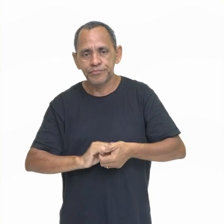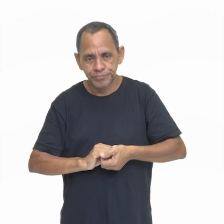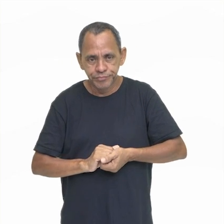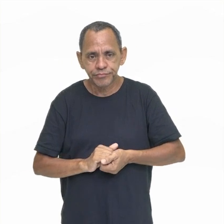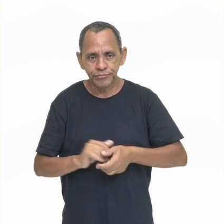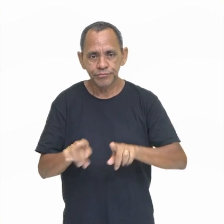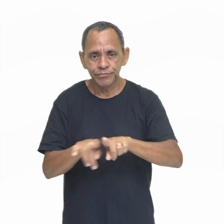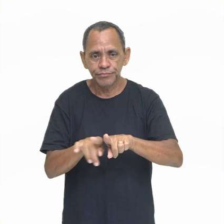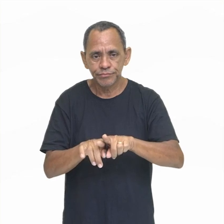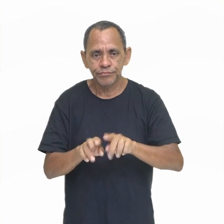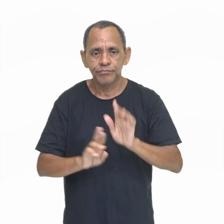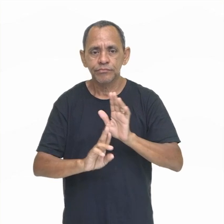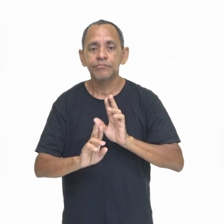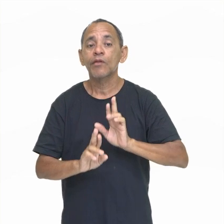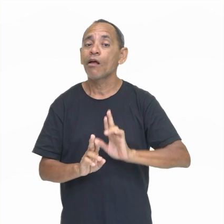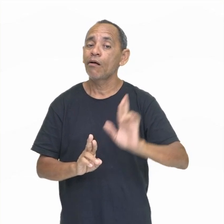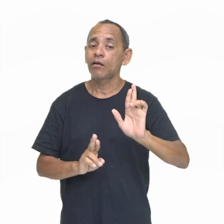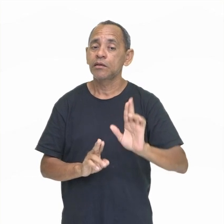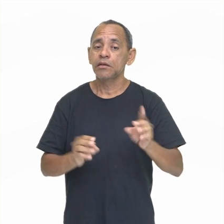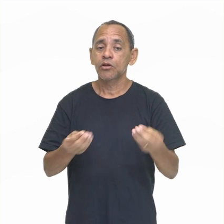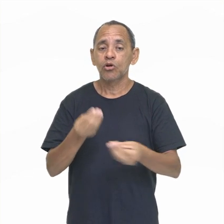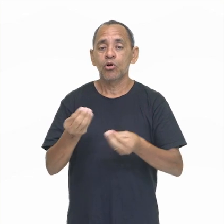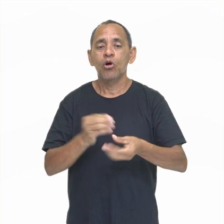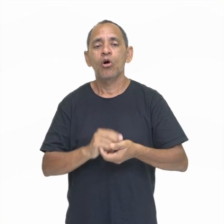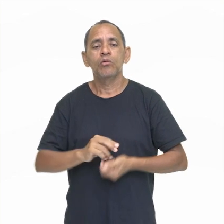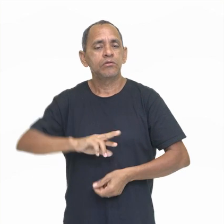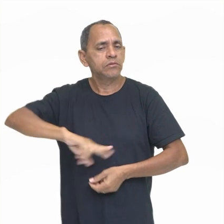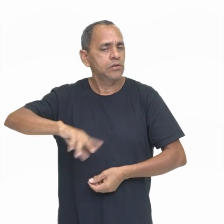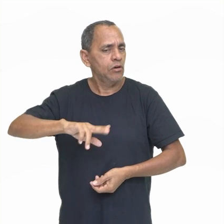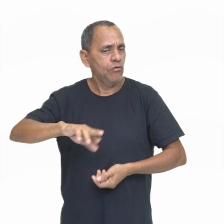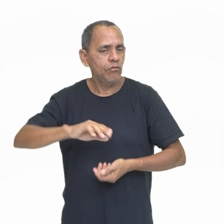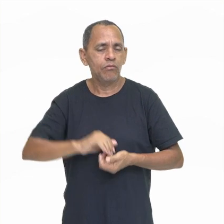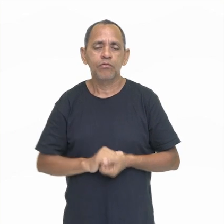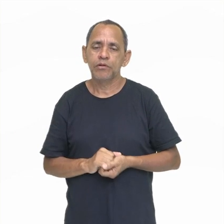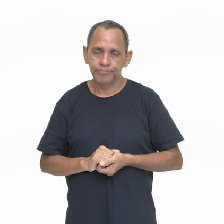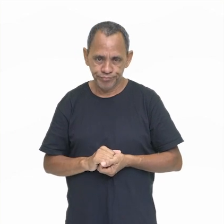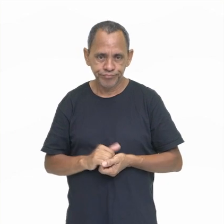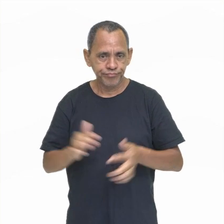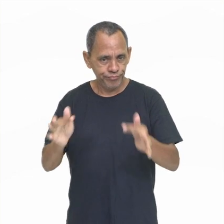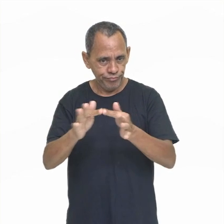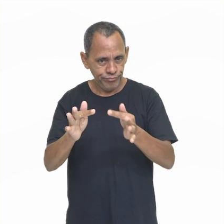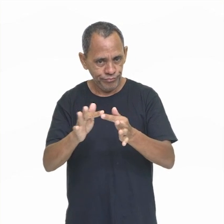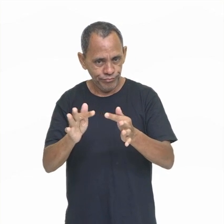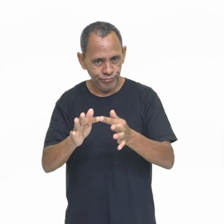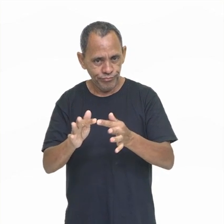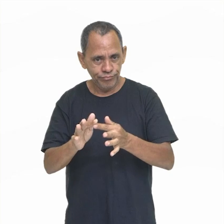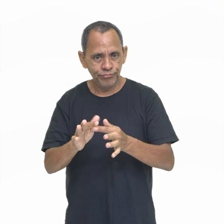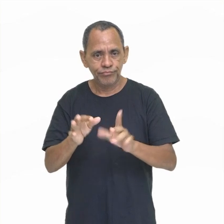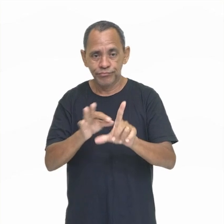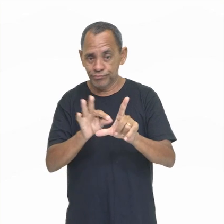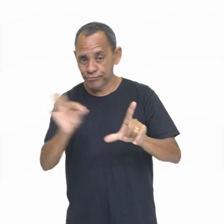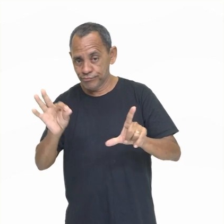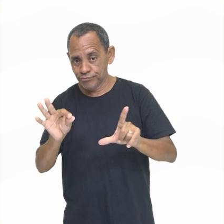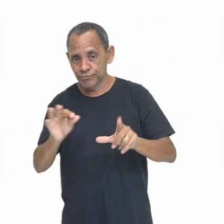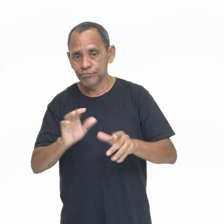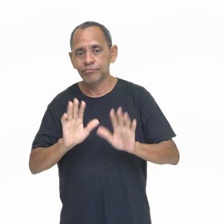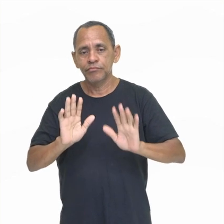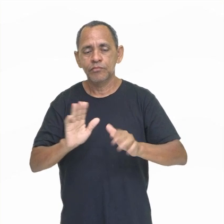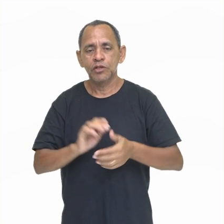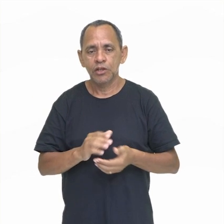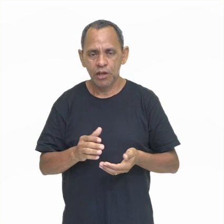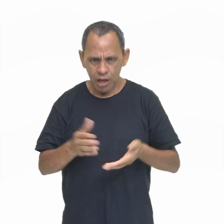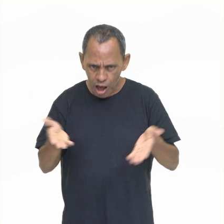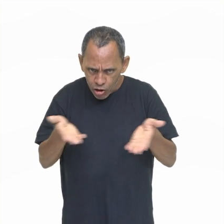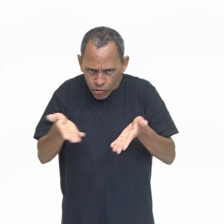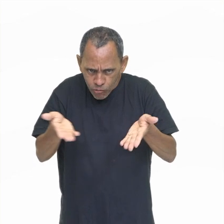constante a priori ele não é uma função afim Tá mas para efeitos didáticos a gente vai considerar momentaneamente que